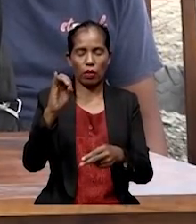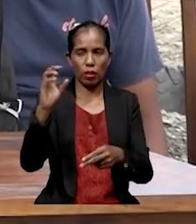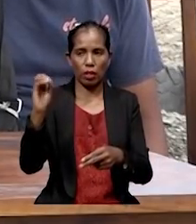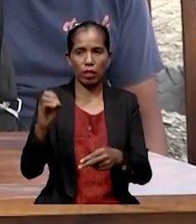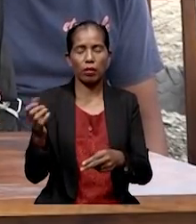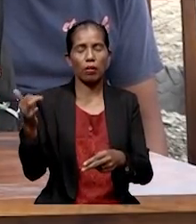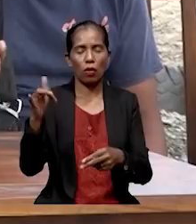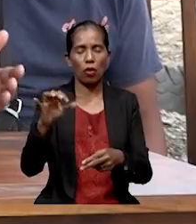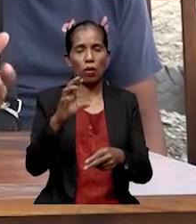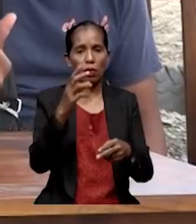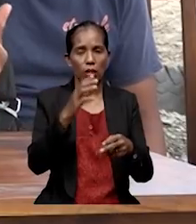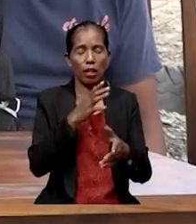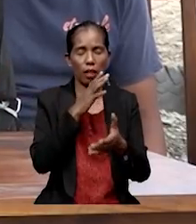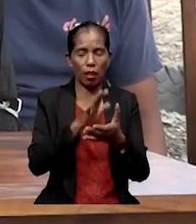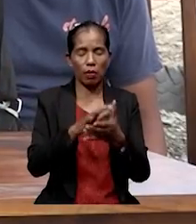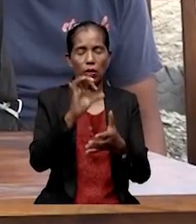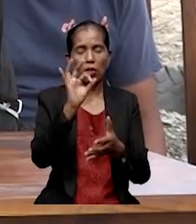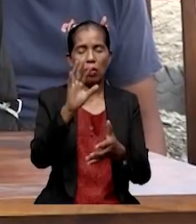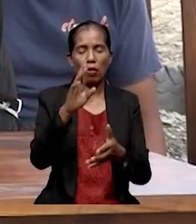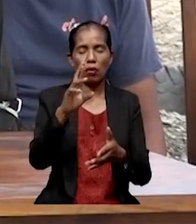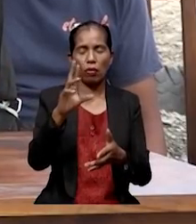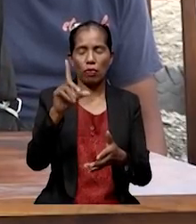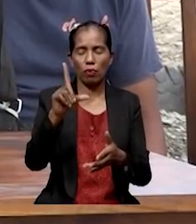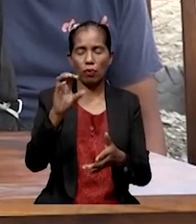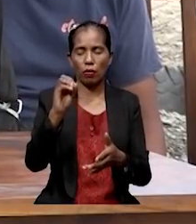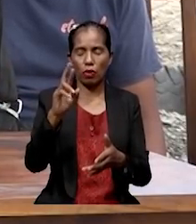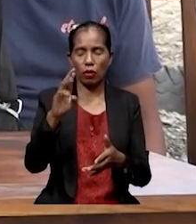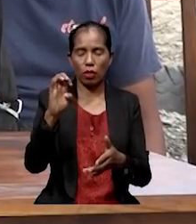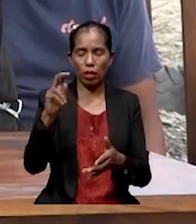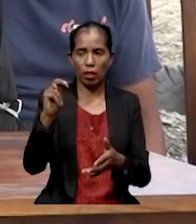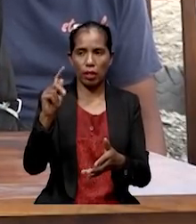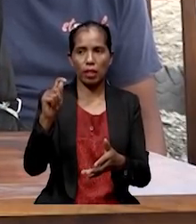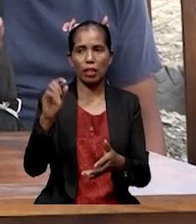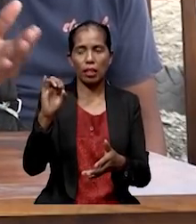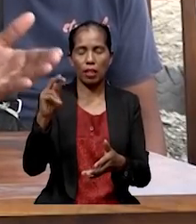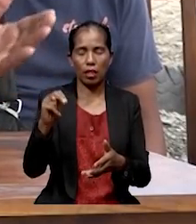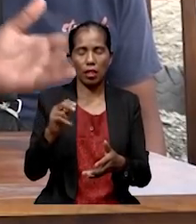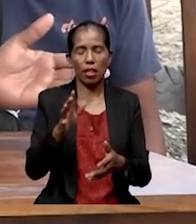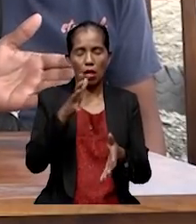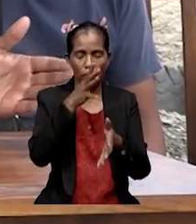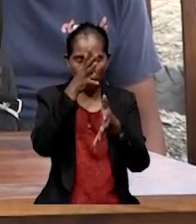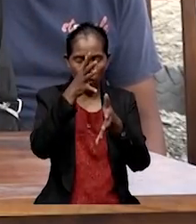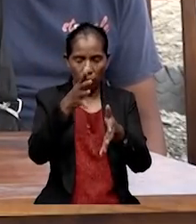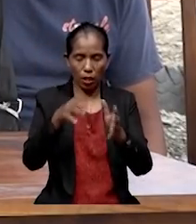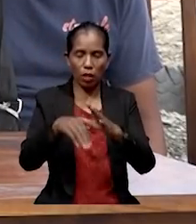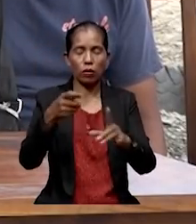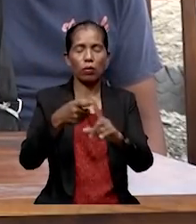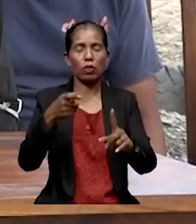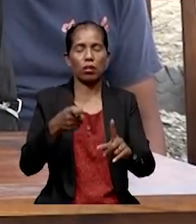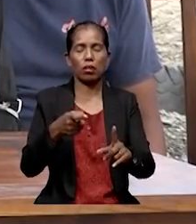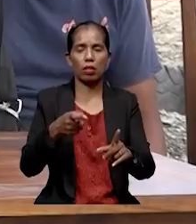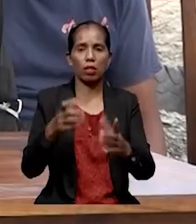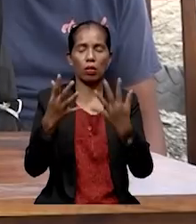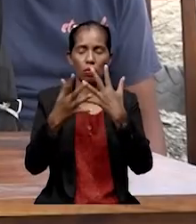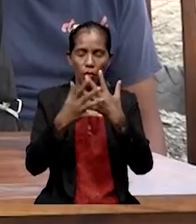makin hela bolu pai mai hele hene depois abos sira saiusi comarca mai hela tan ho pai sira hene hudi halotos